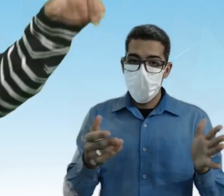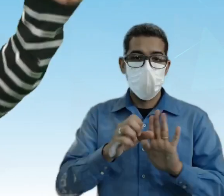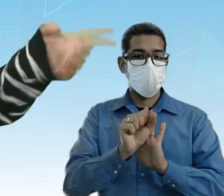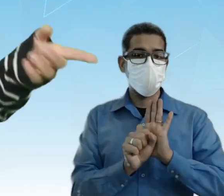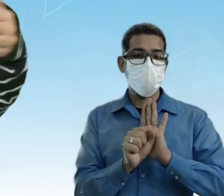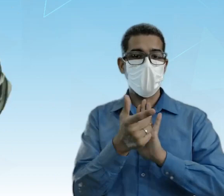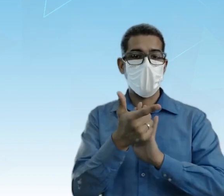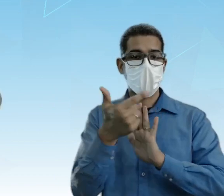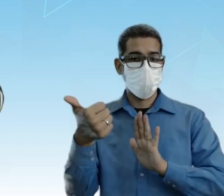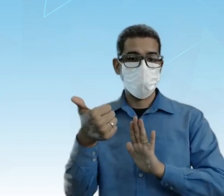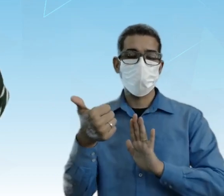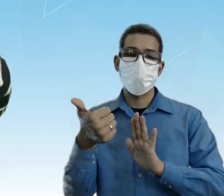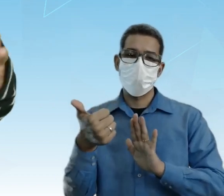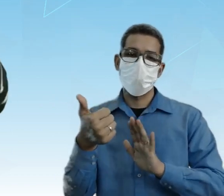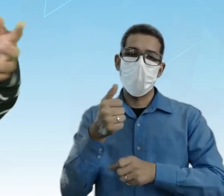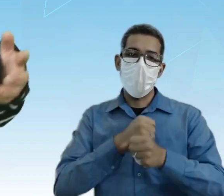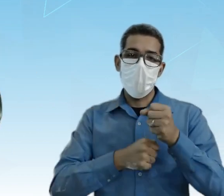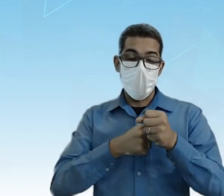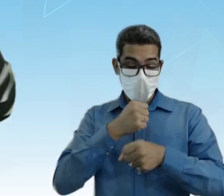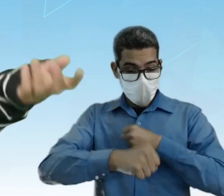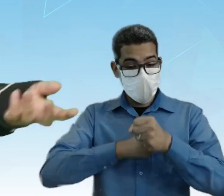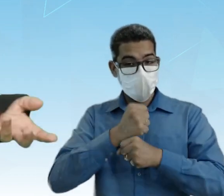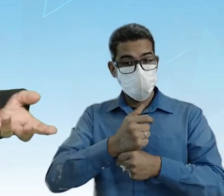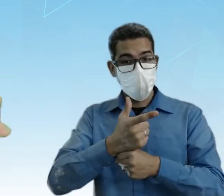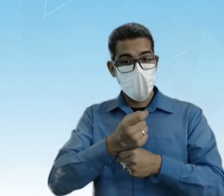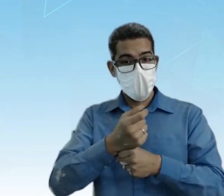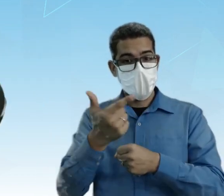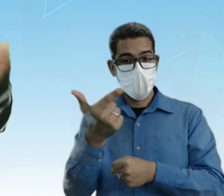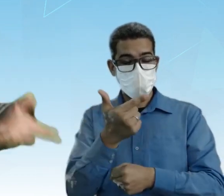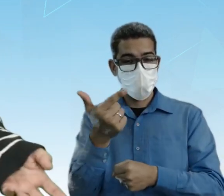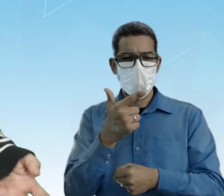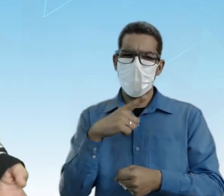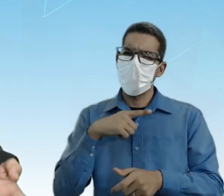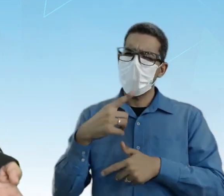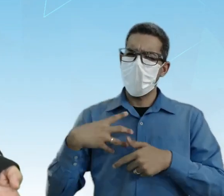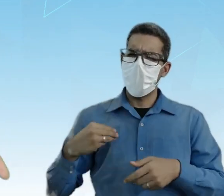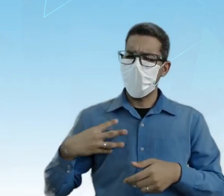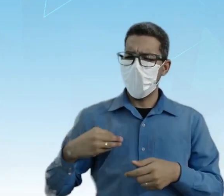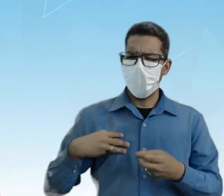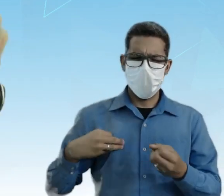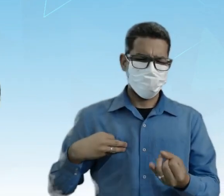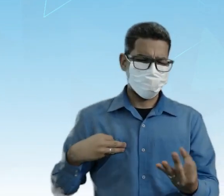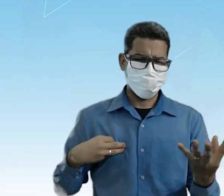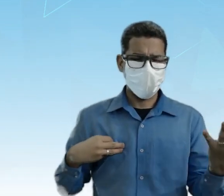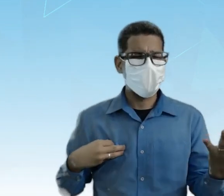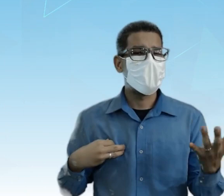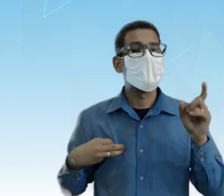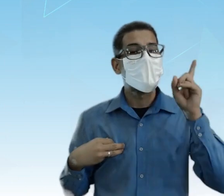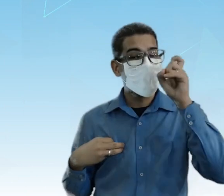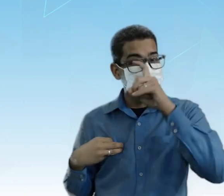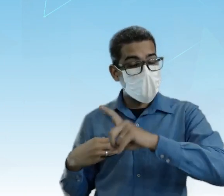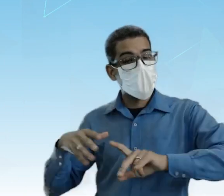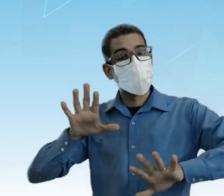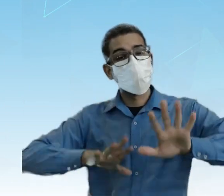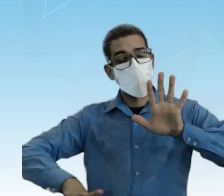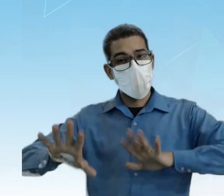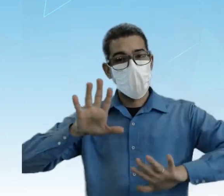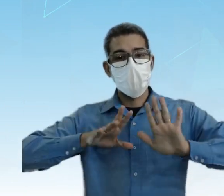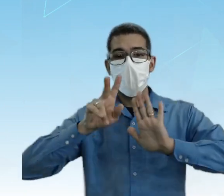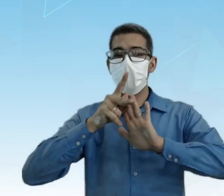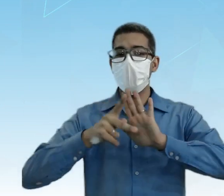XXI, 2022, uma mulher que trabalha fora ainda tem toda essa quantidade de filhos. Não, vamos ter o